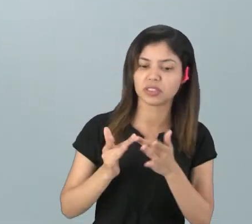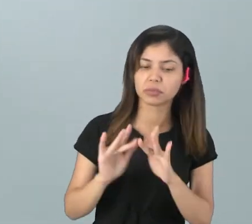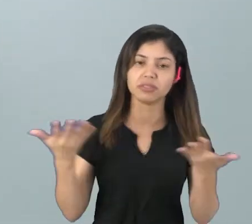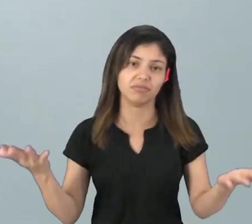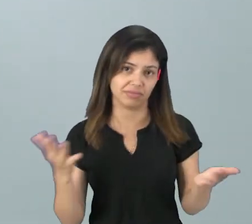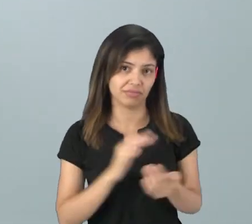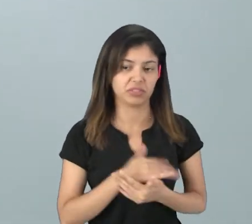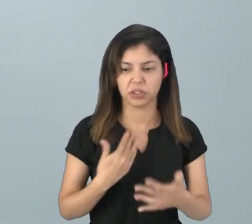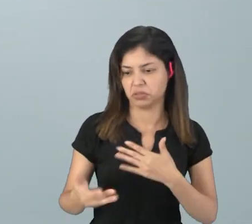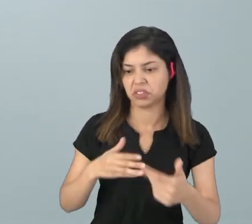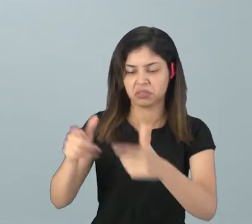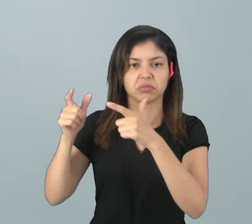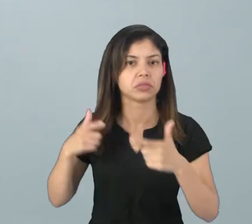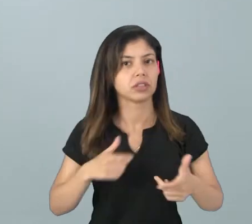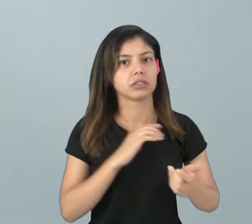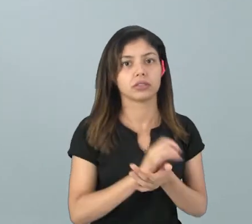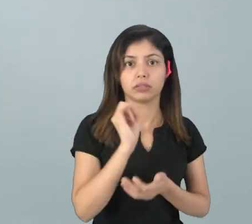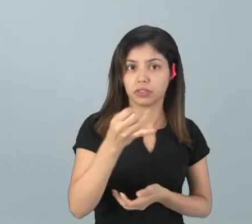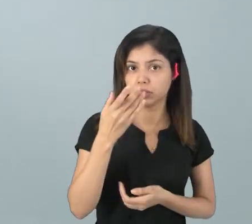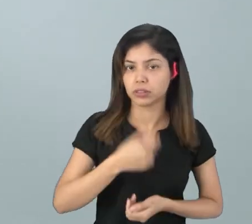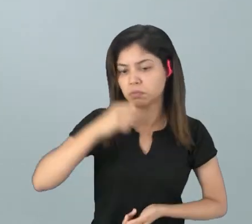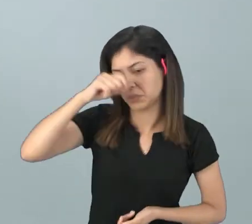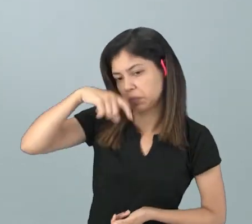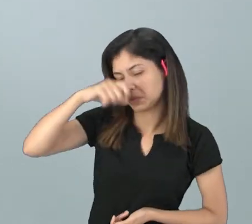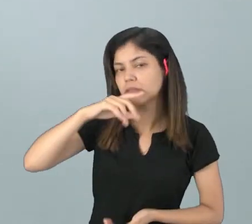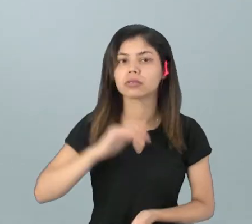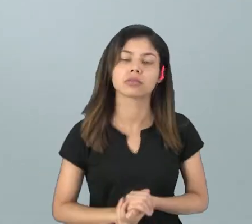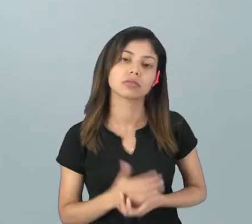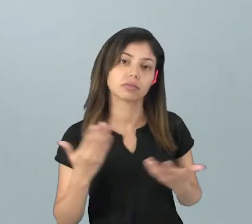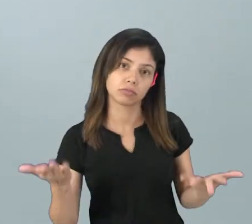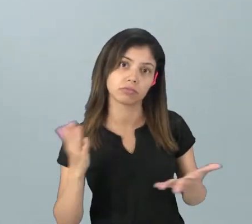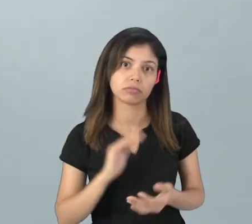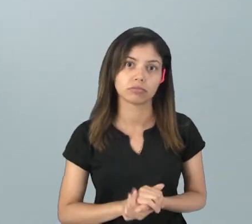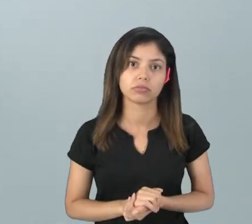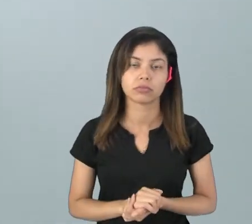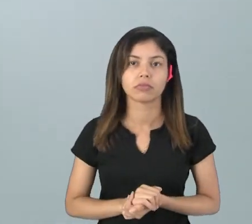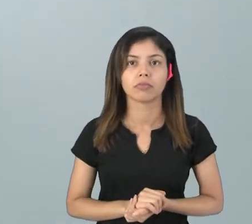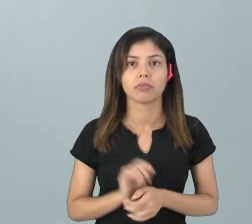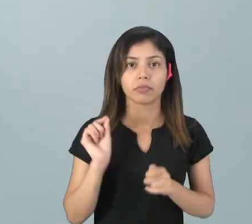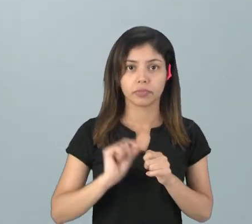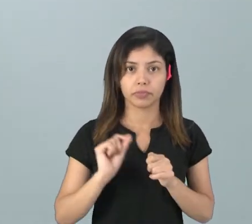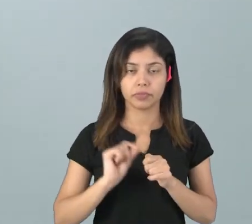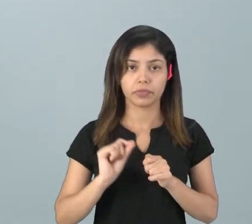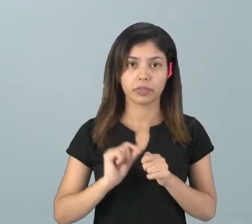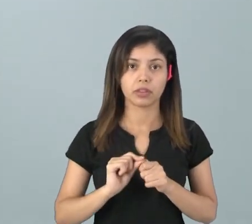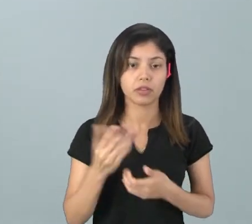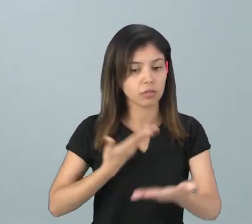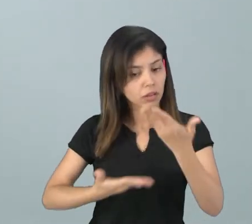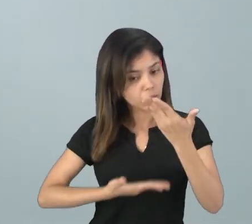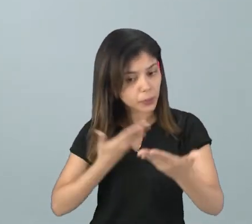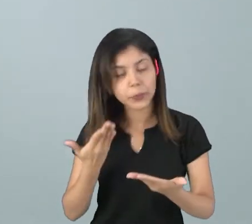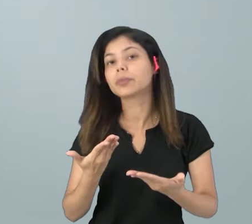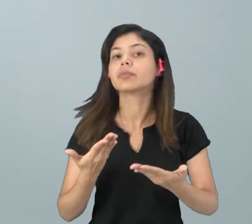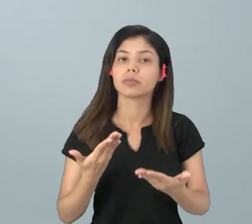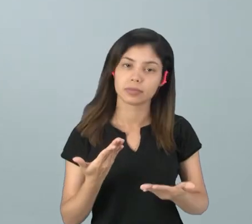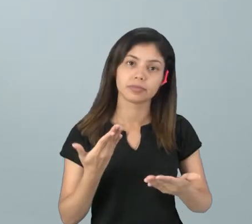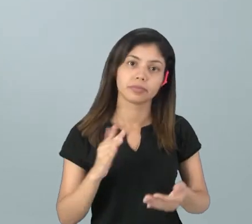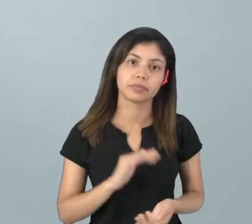contaminados, né, em qualquer lugar, se você está gripado, né, construir uma relação,